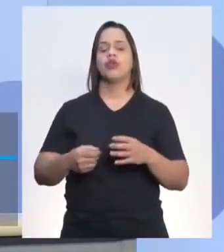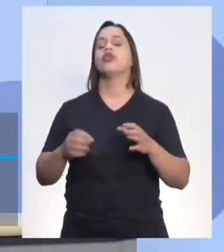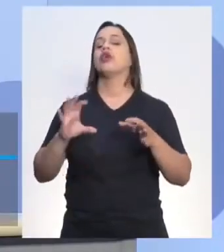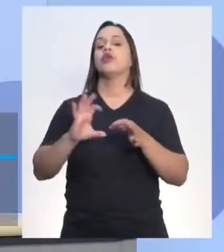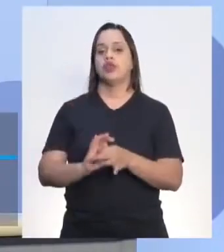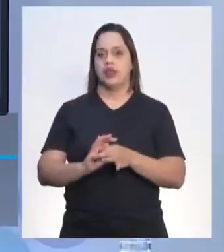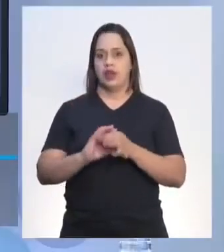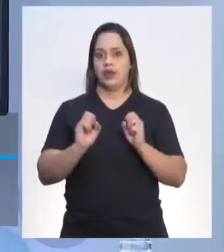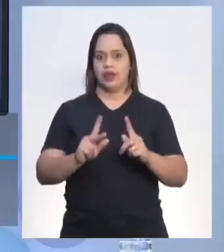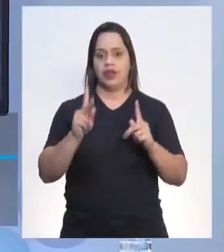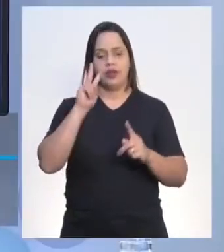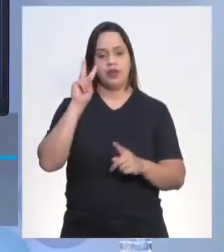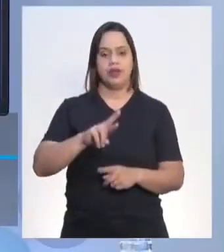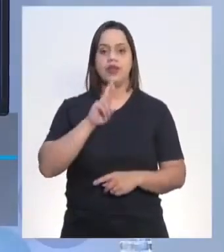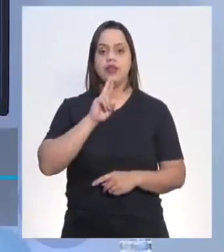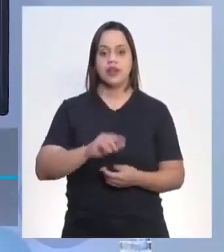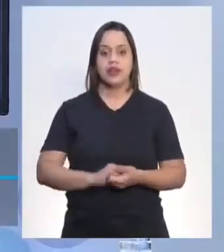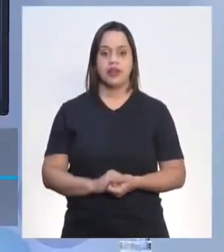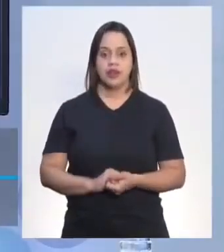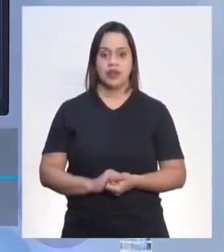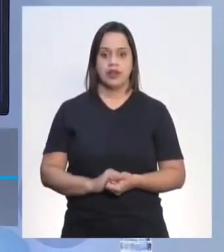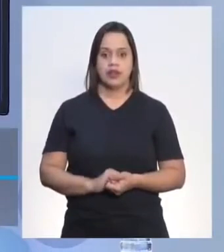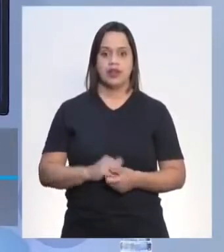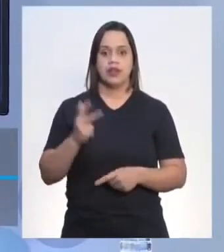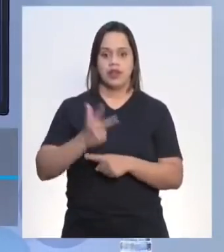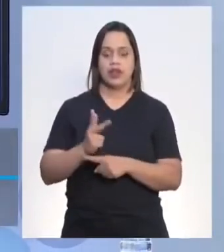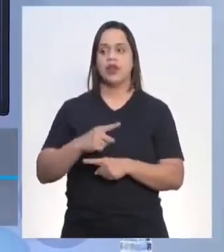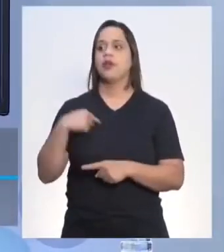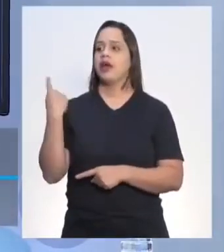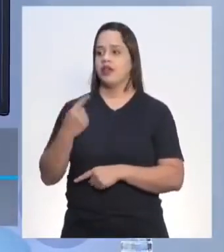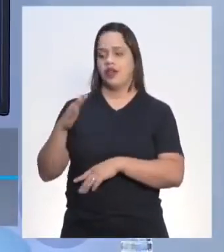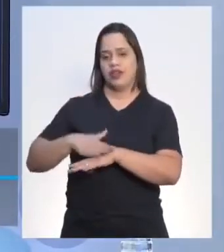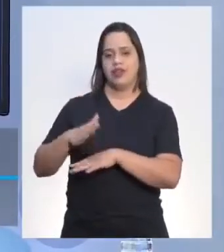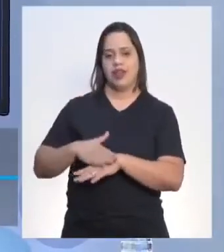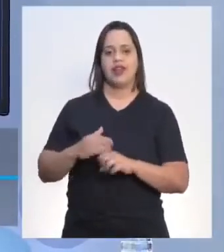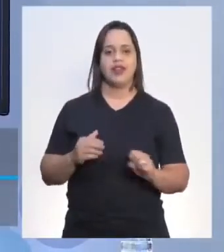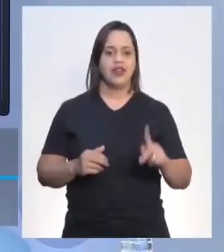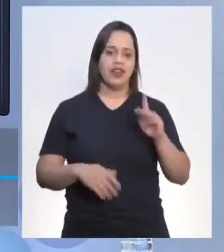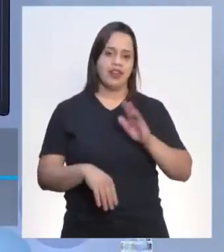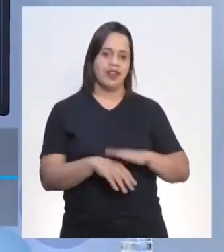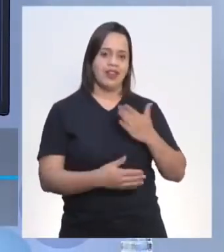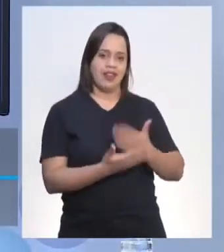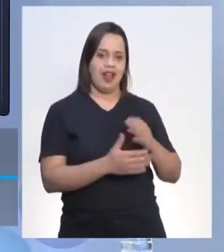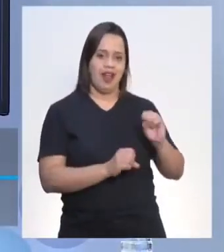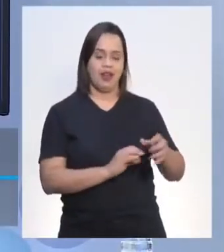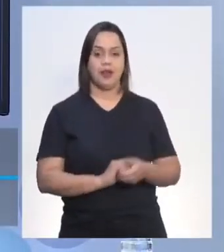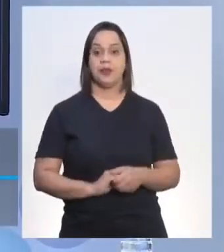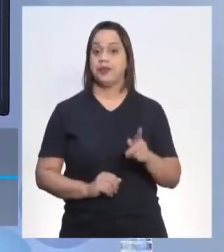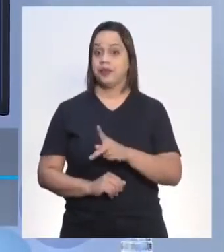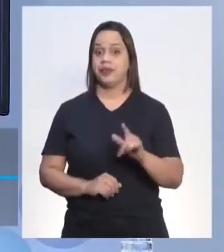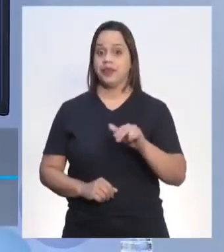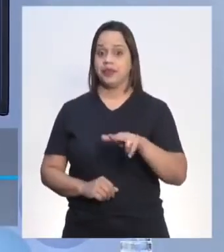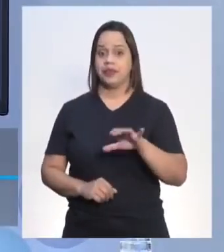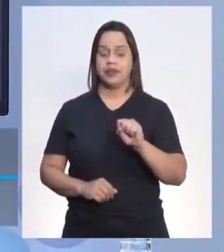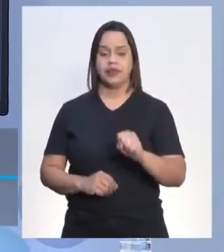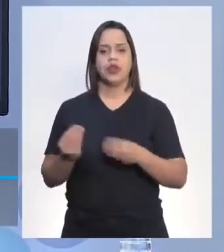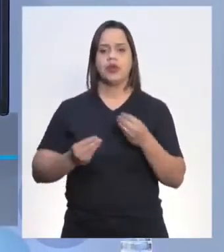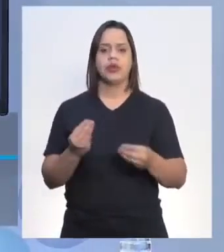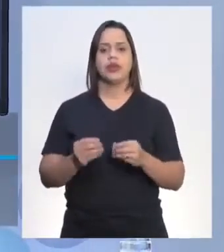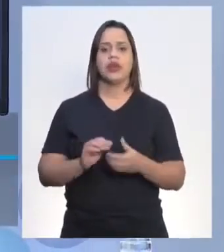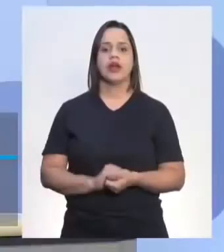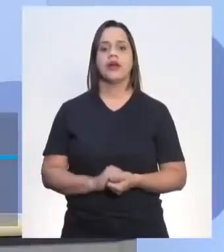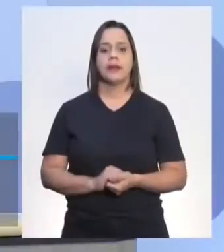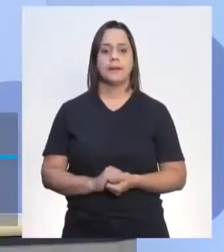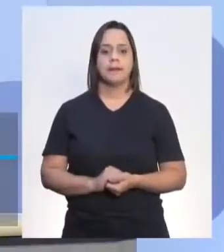professora Roberta? Sim, são gravados, não são ao vivo, mas somos nós mesmos que estamos lá fazendo a aula. Professora Inês, qual que é o lado aí que eu esqueci?